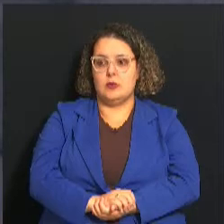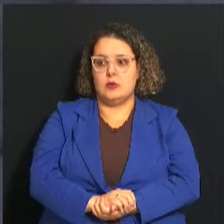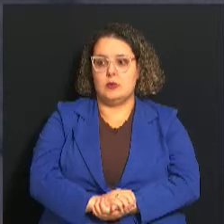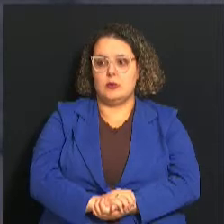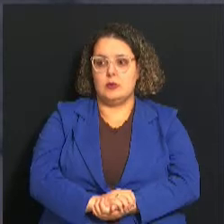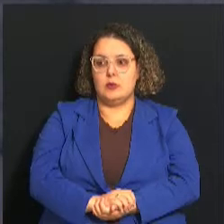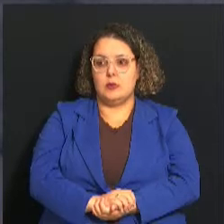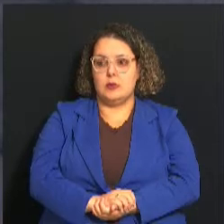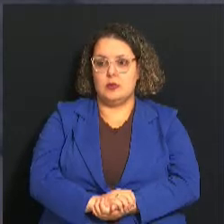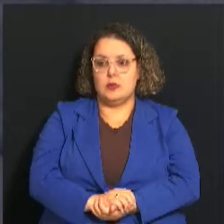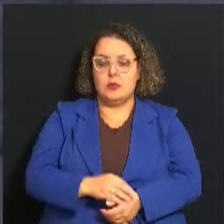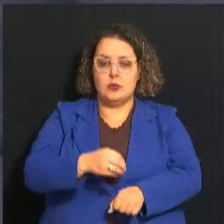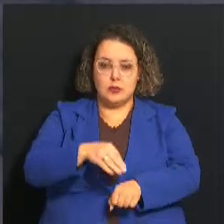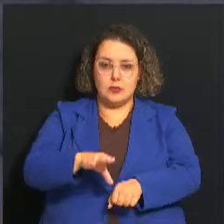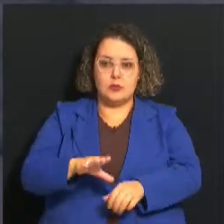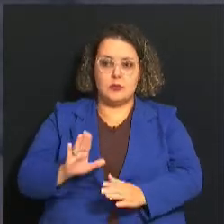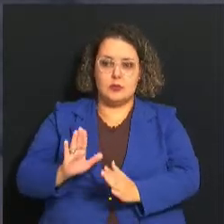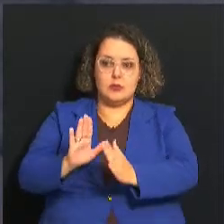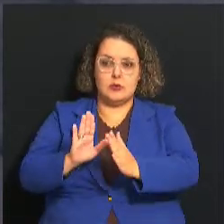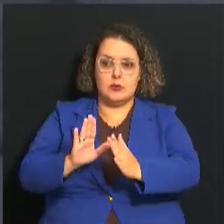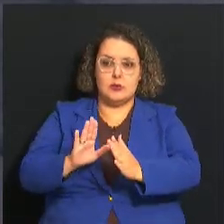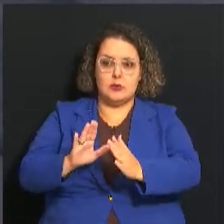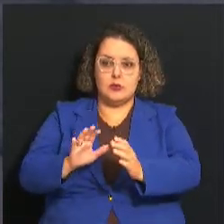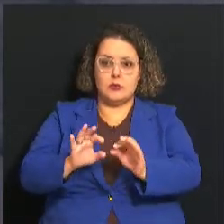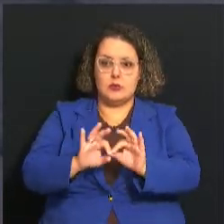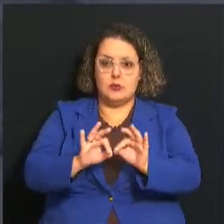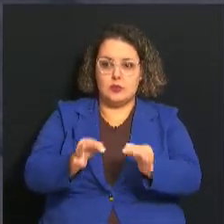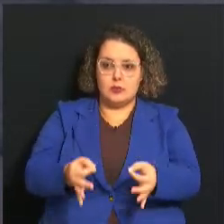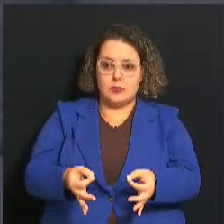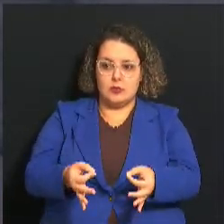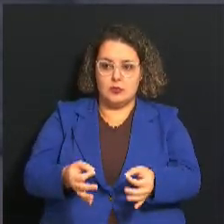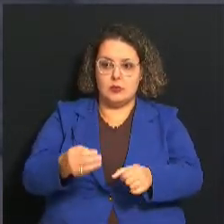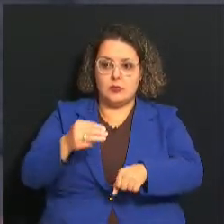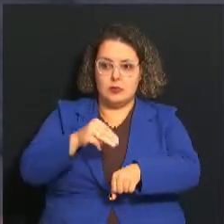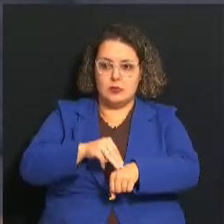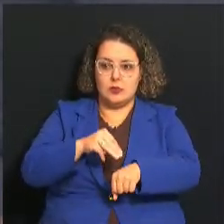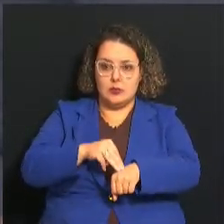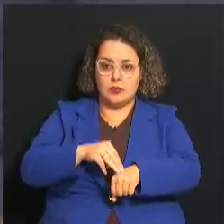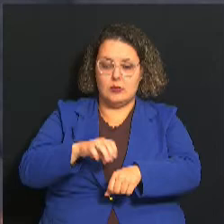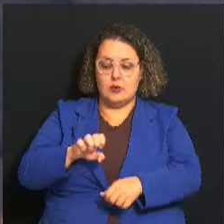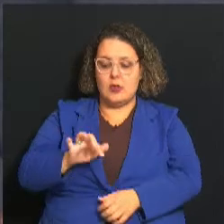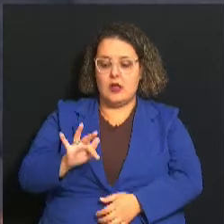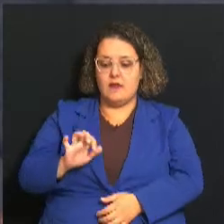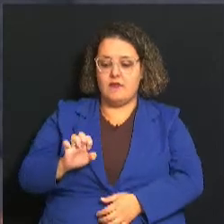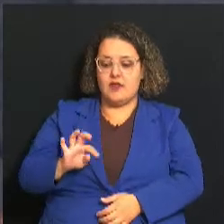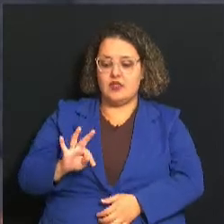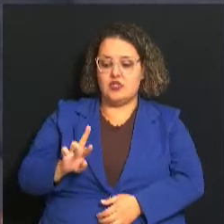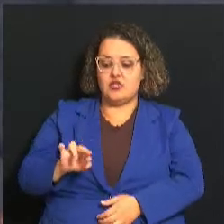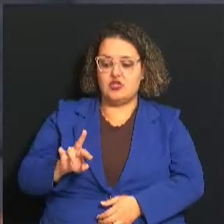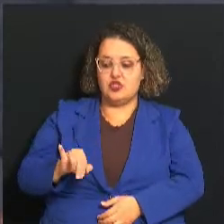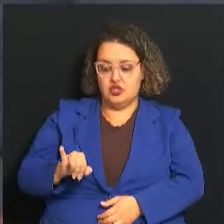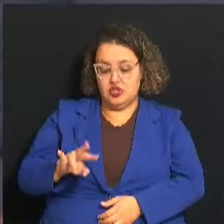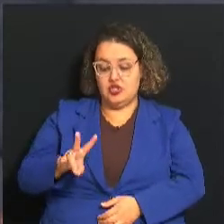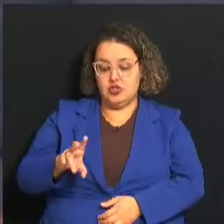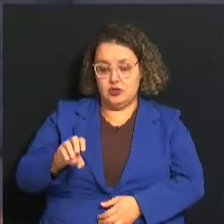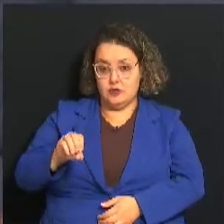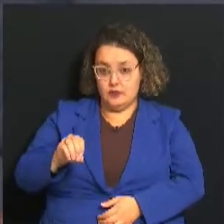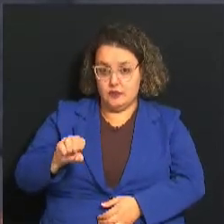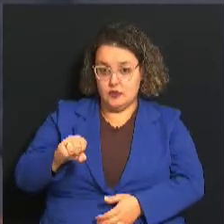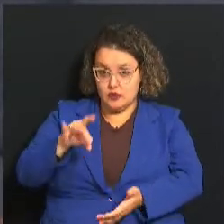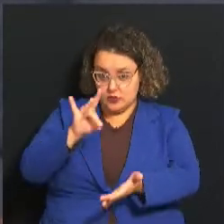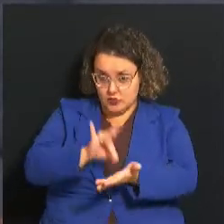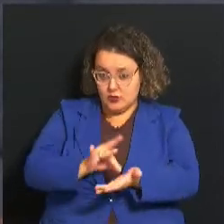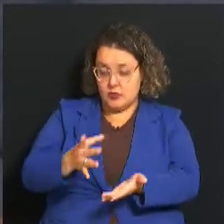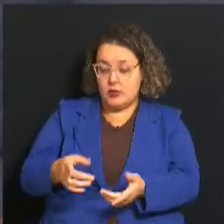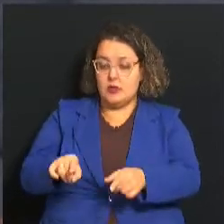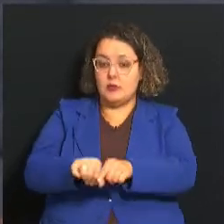as deliberações da frente serão tomadas por maioria simples de seus membros, efetivos e